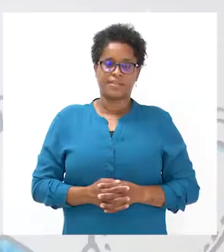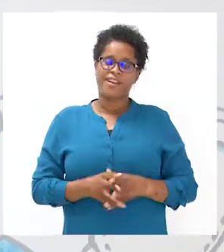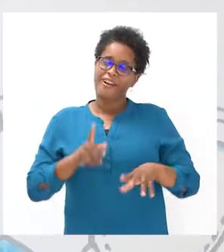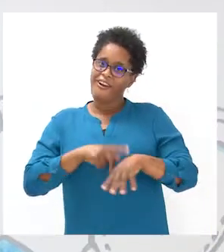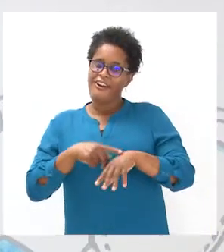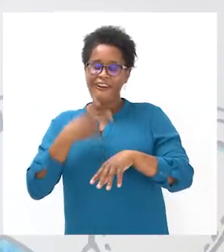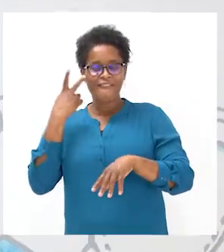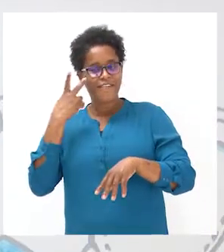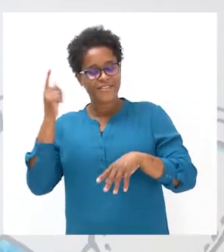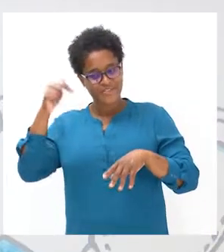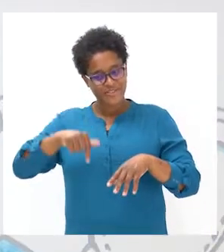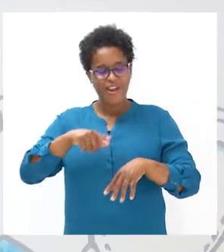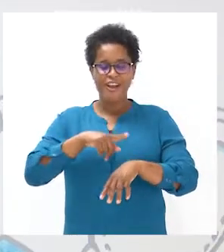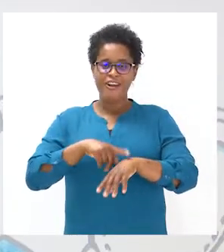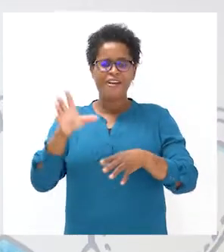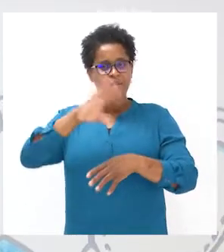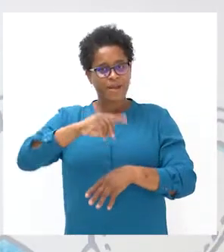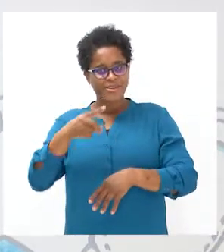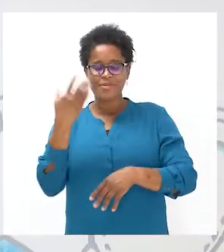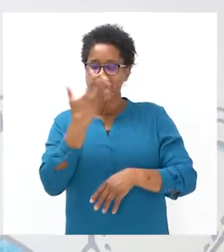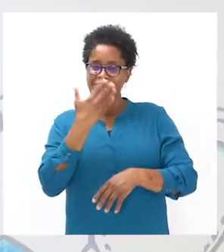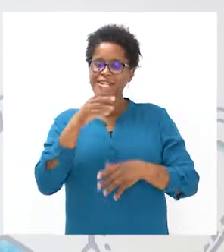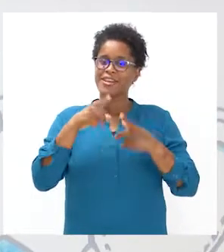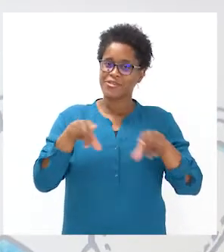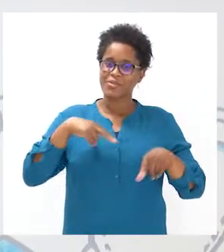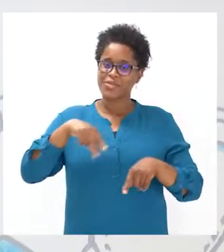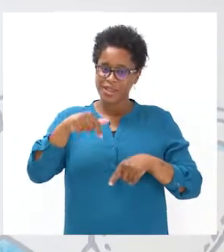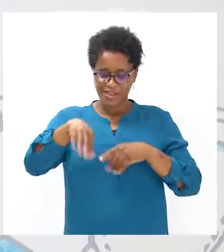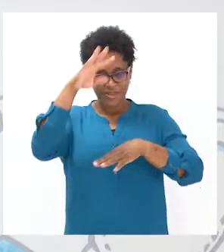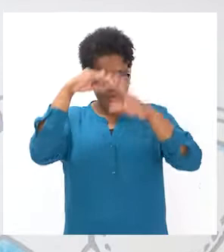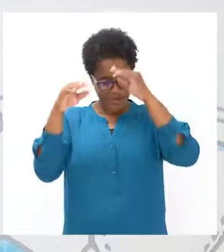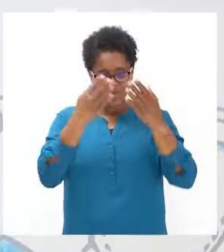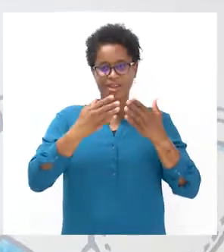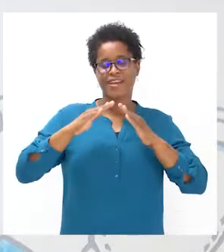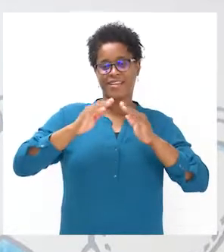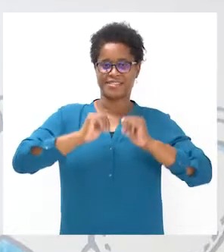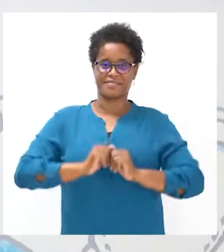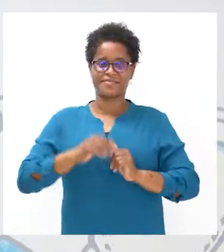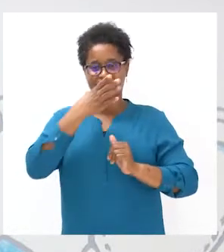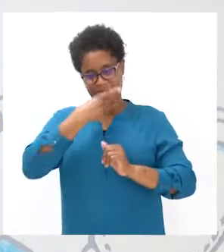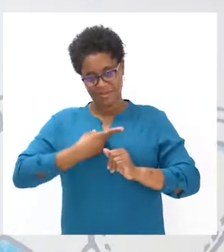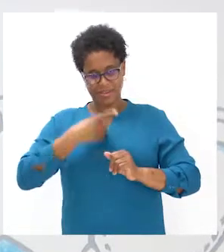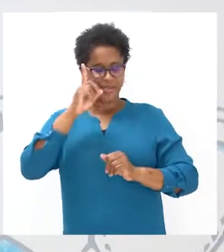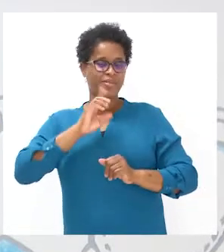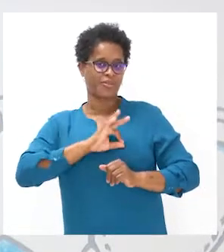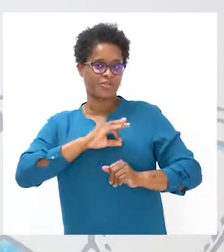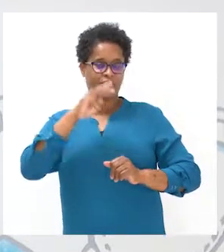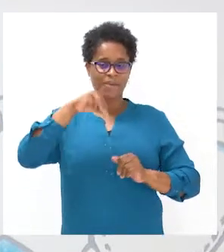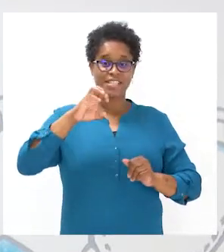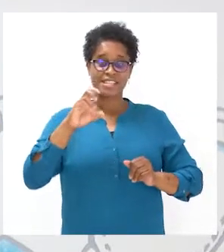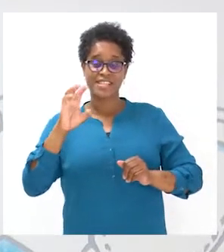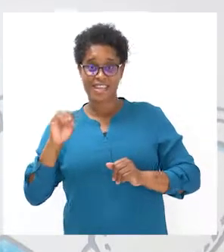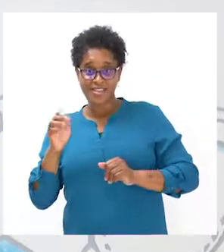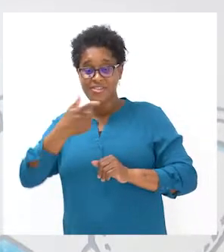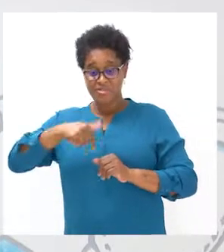Ora viva, chegou a hora de mais uma aula de língua portuguesa aqui no Aprender e Estudar em Casa. Sou a professora Maria Celina Santos e